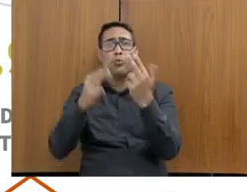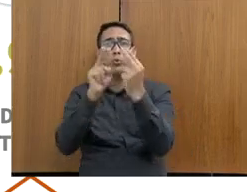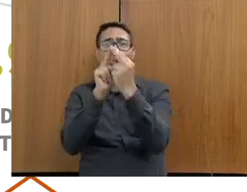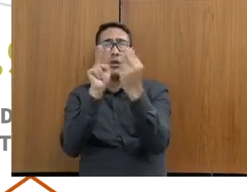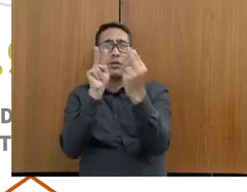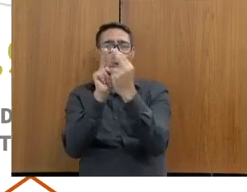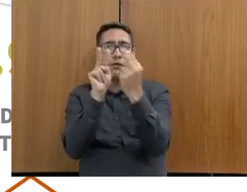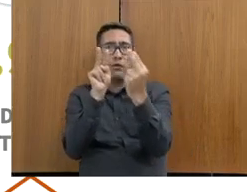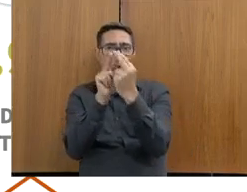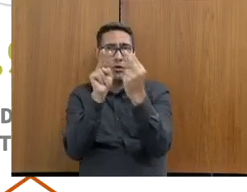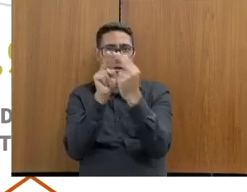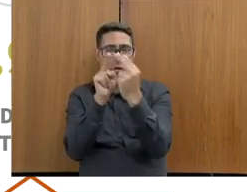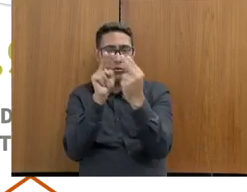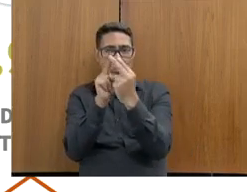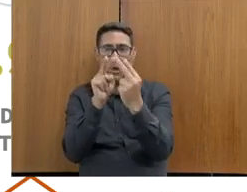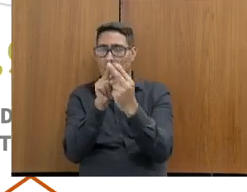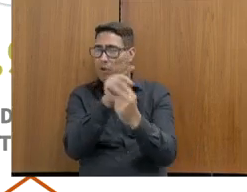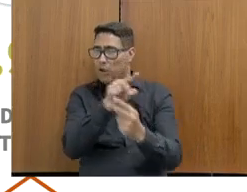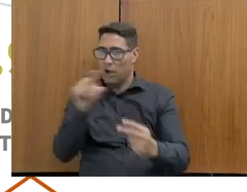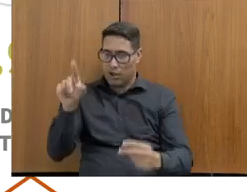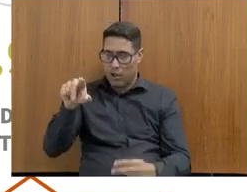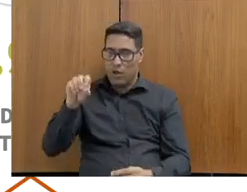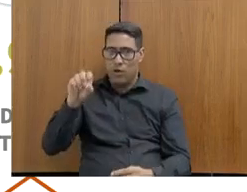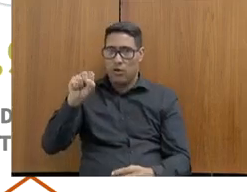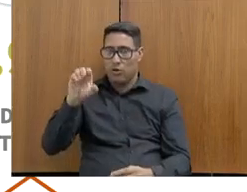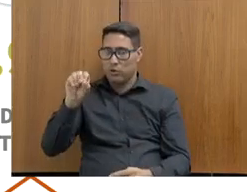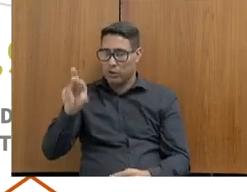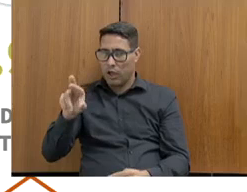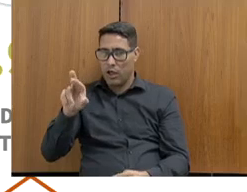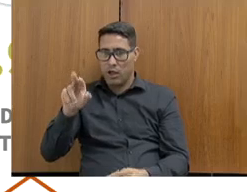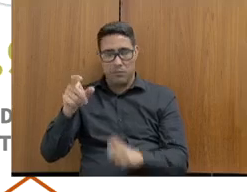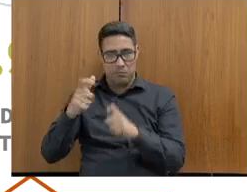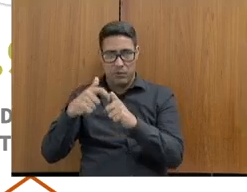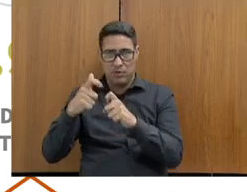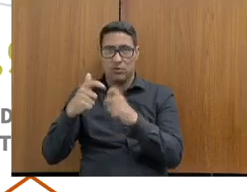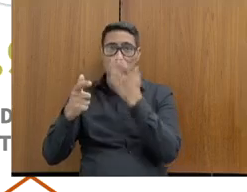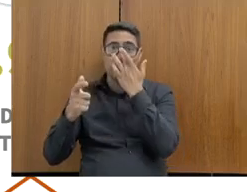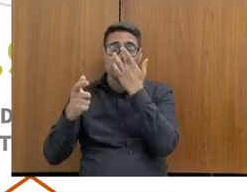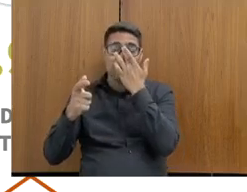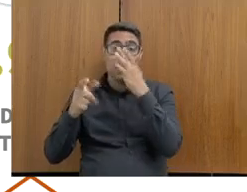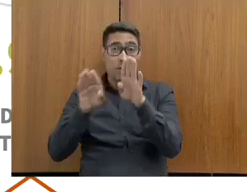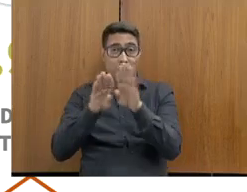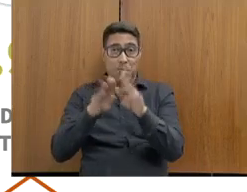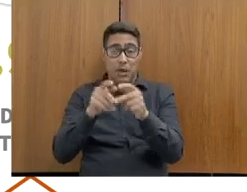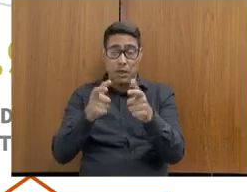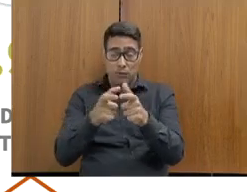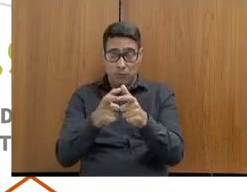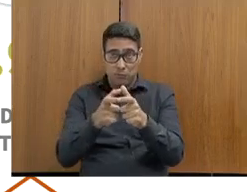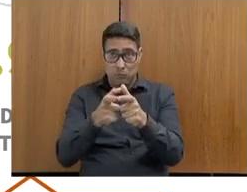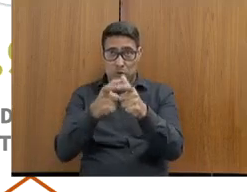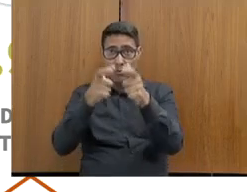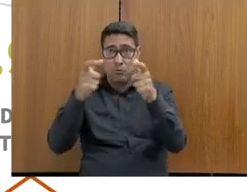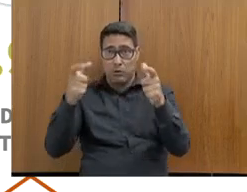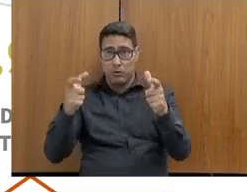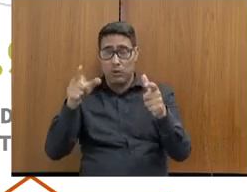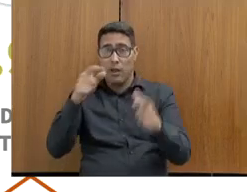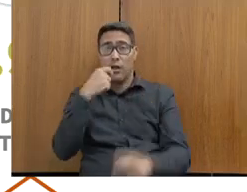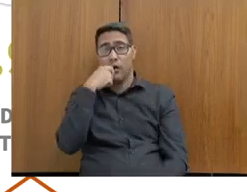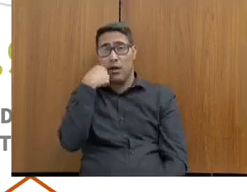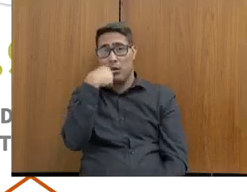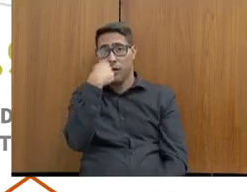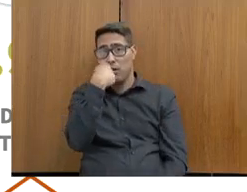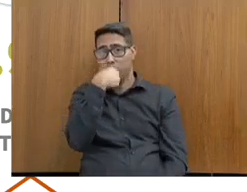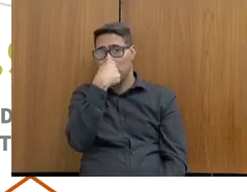Doutor Oscar e também né um aumento em relação aos atendimentos odontológicos que foram